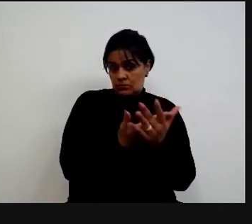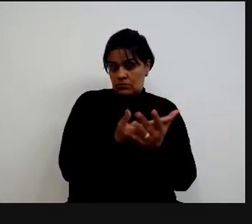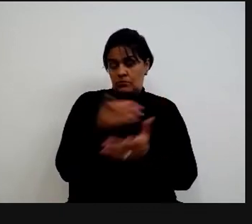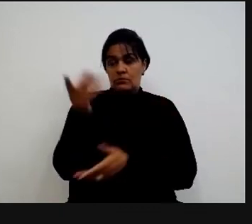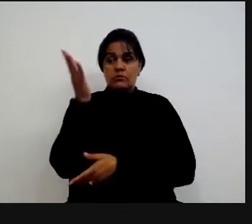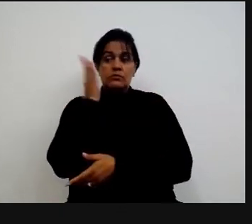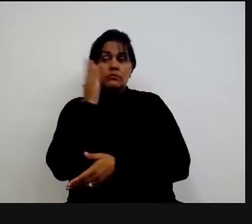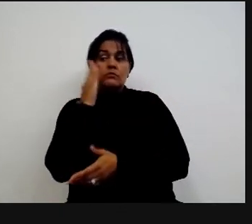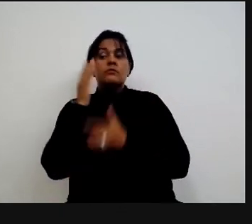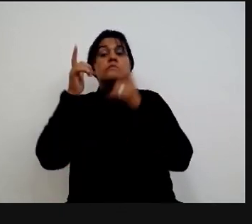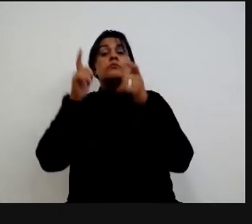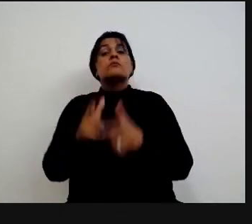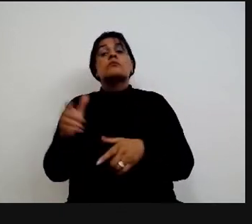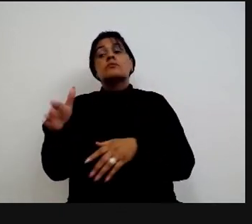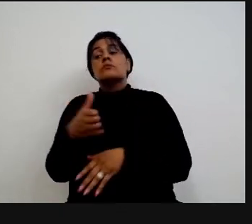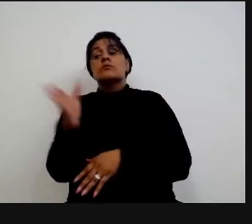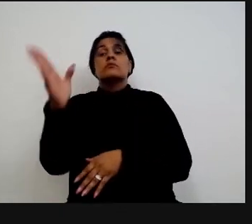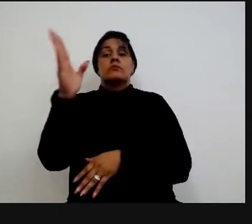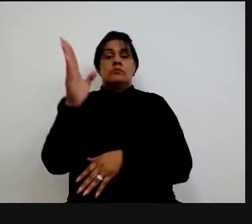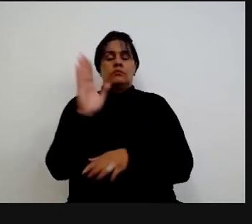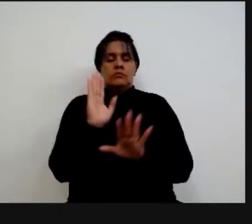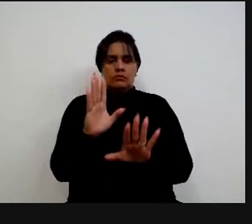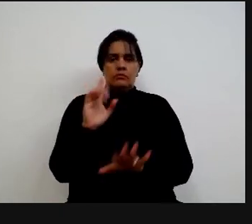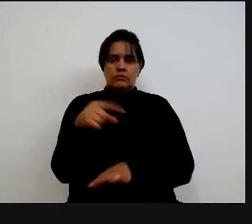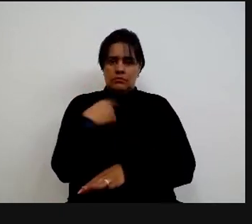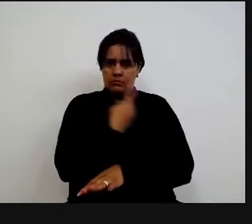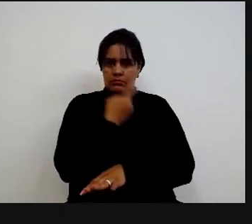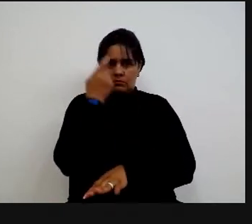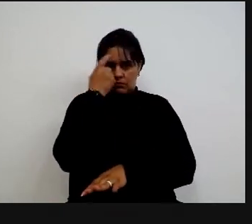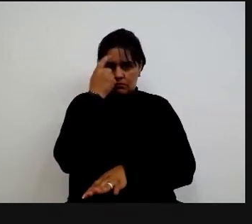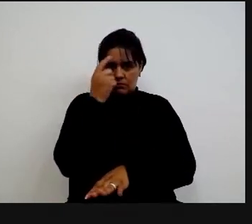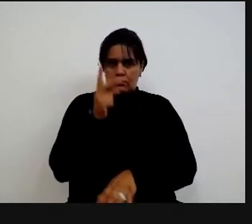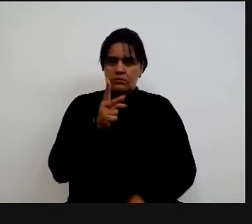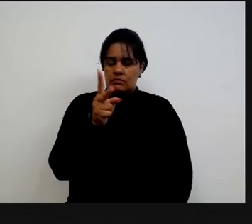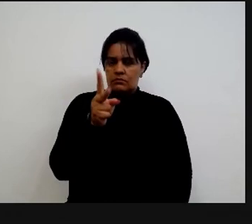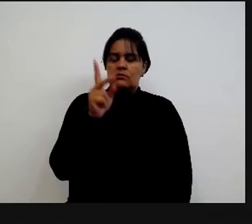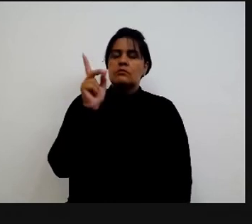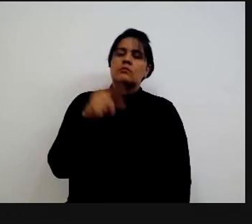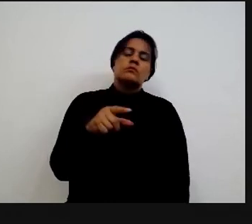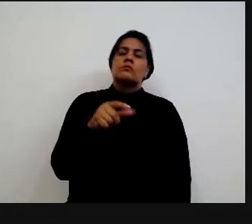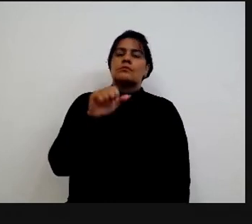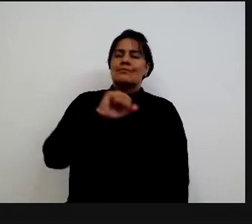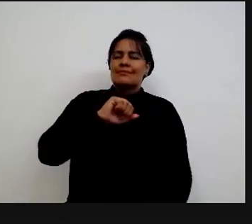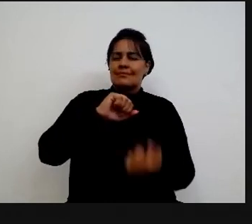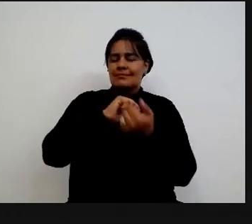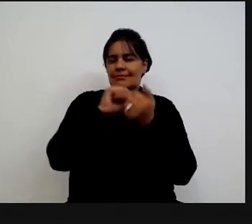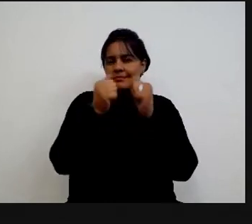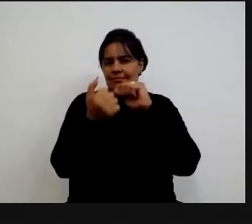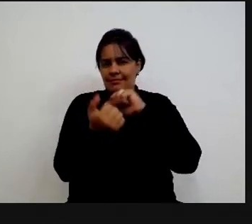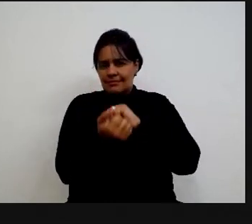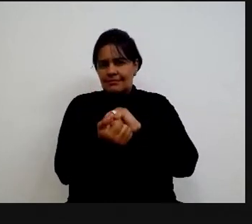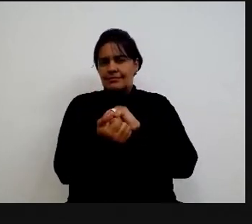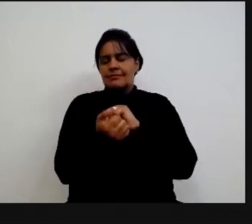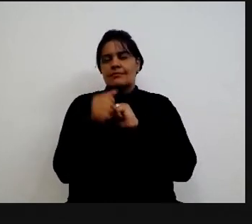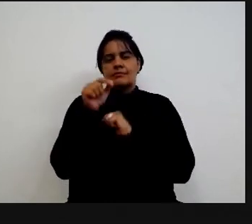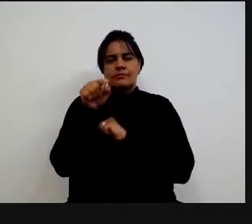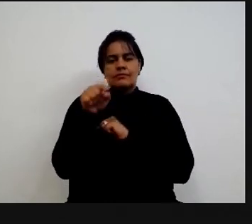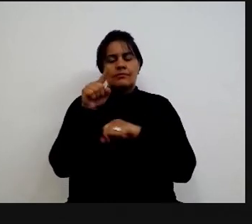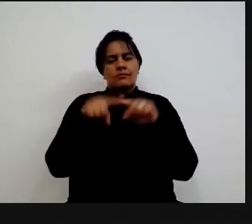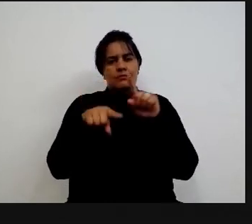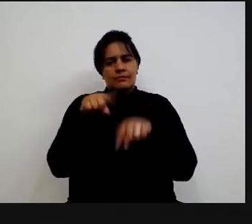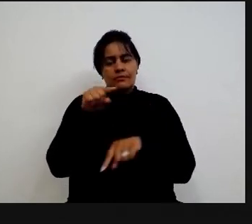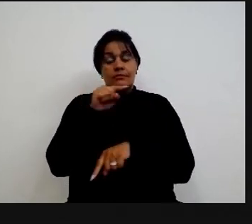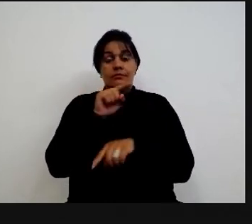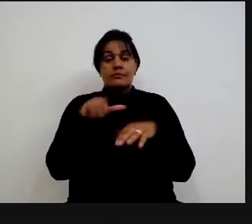saiba para que caminhos ele siga. Então, a gente pensa muito em estar sempre adaptando essas ferramentas, de modo que o empregado, quando